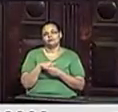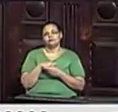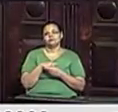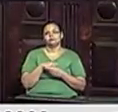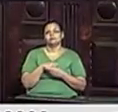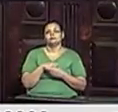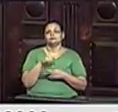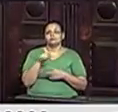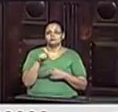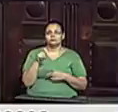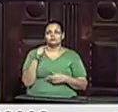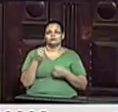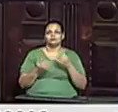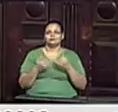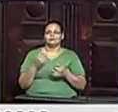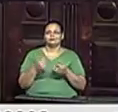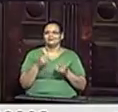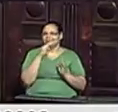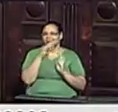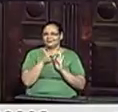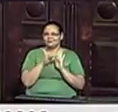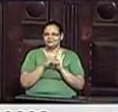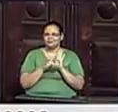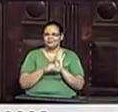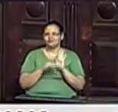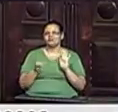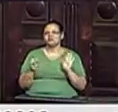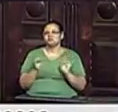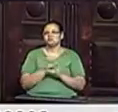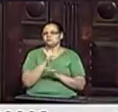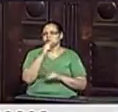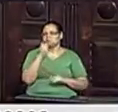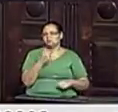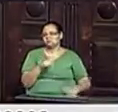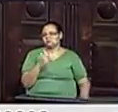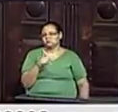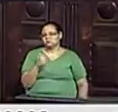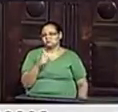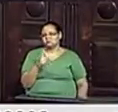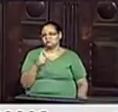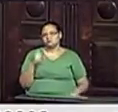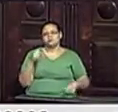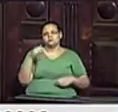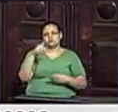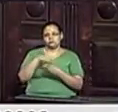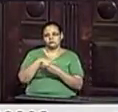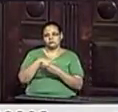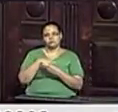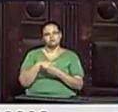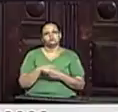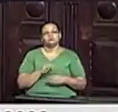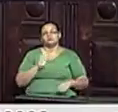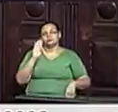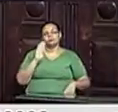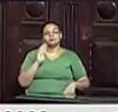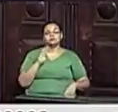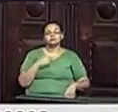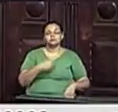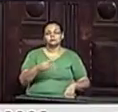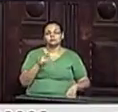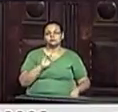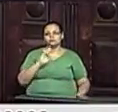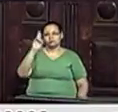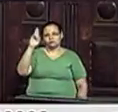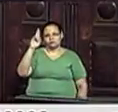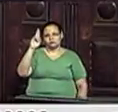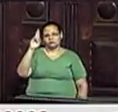você define a lista fechada, não vai ter eleição interna no partido para definir quem são os cabeças